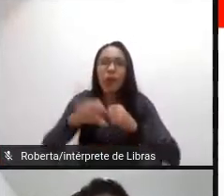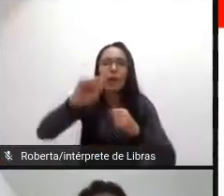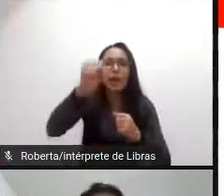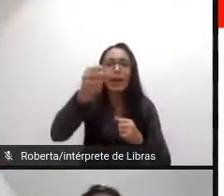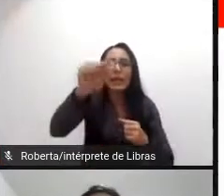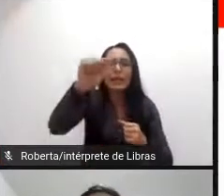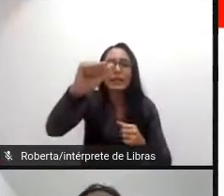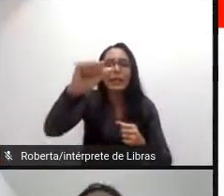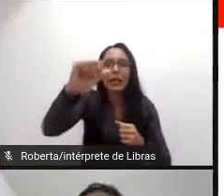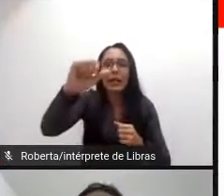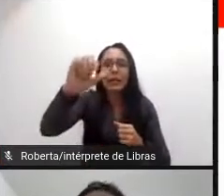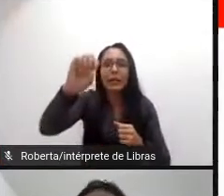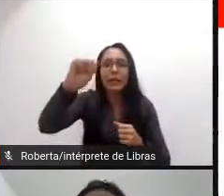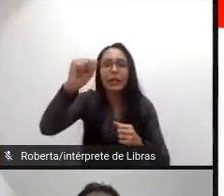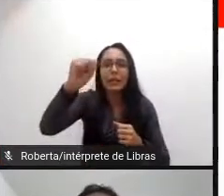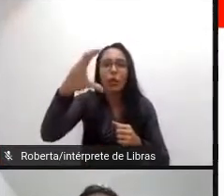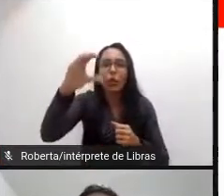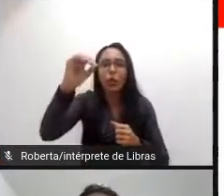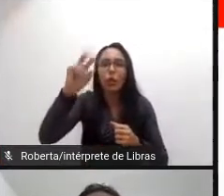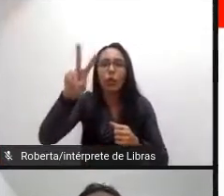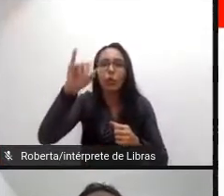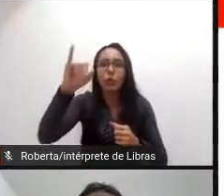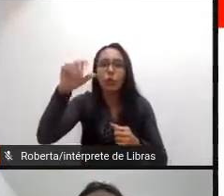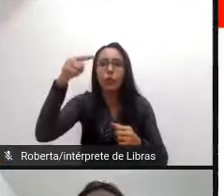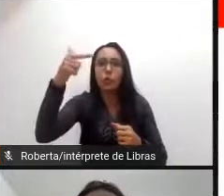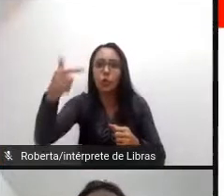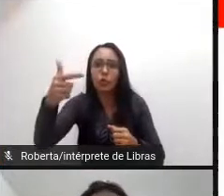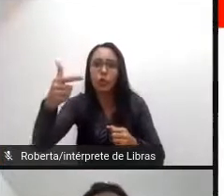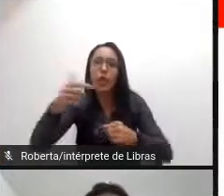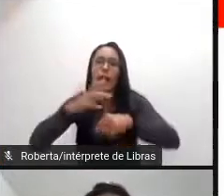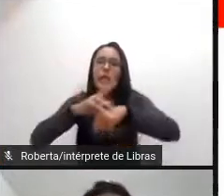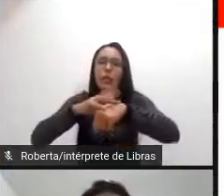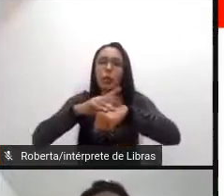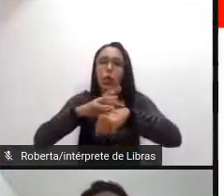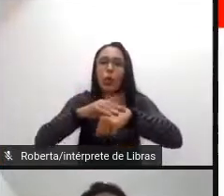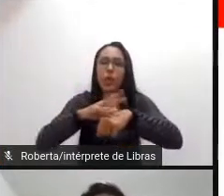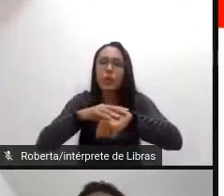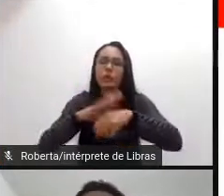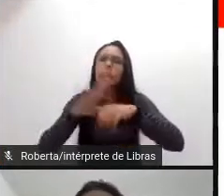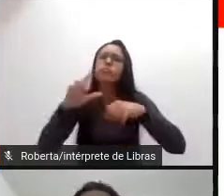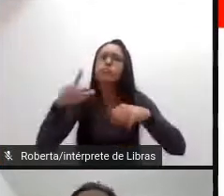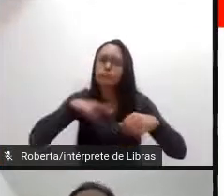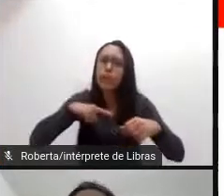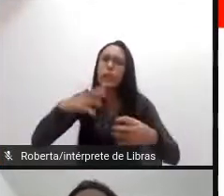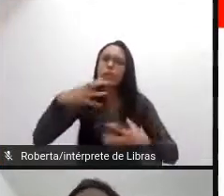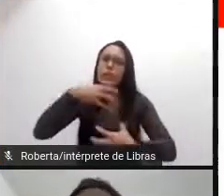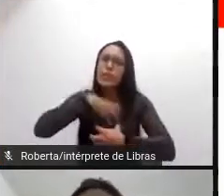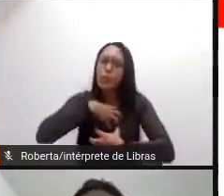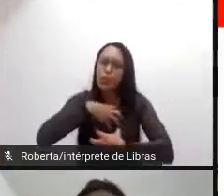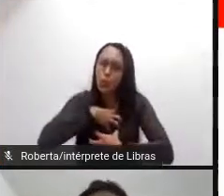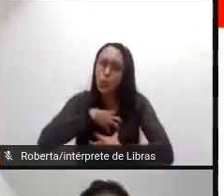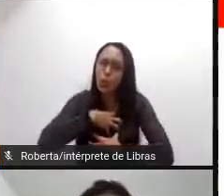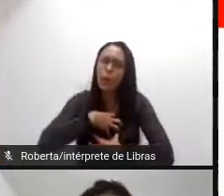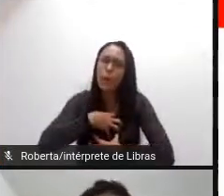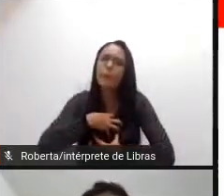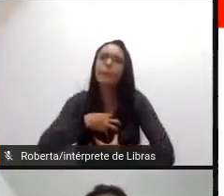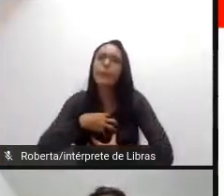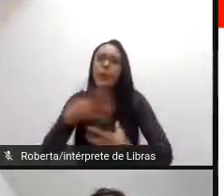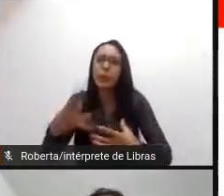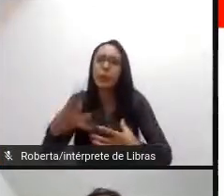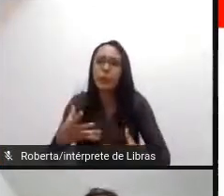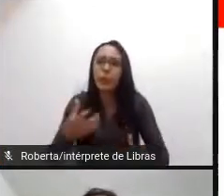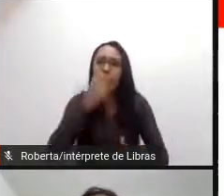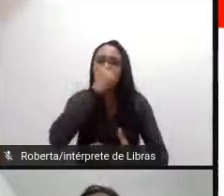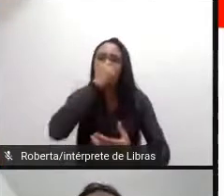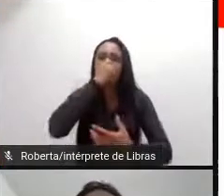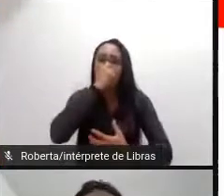SARS-CoV-2. E essa doença, ela causa sinais e sintomas predominantemente respiratórios.